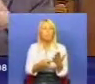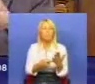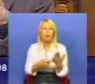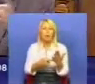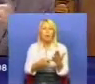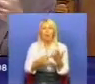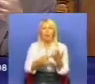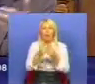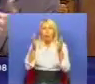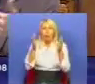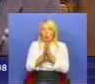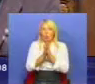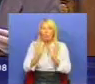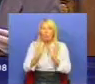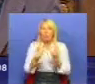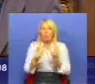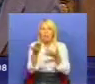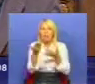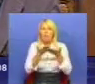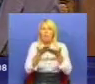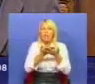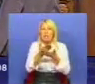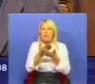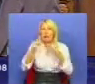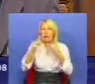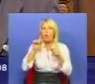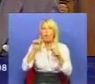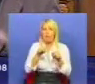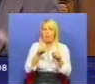todo o tratamento financeiro desta empresa.